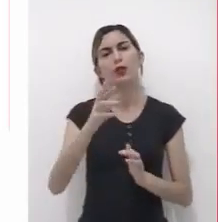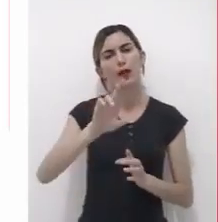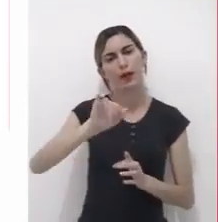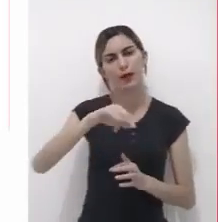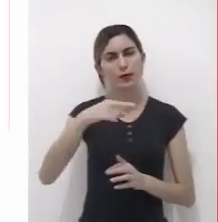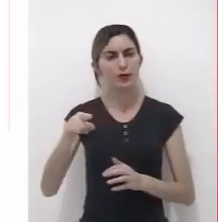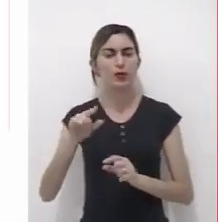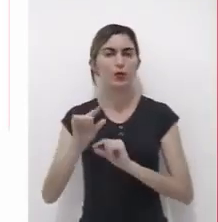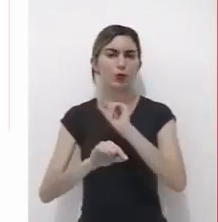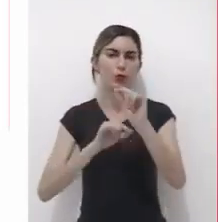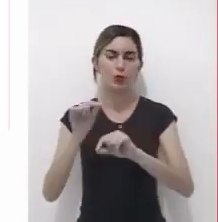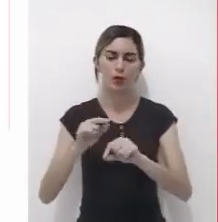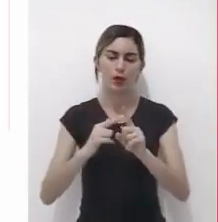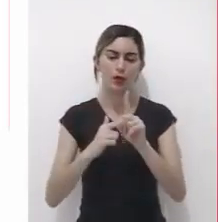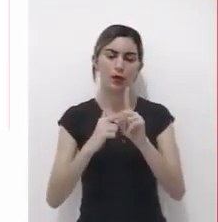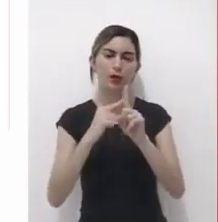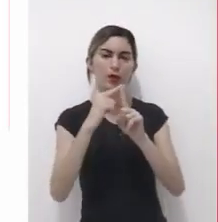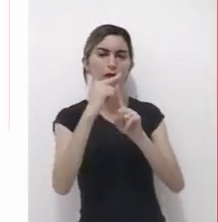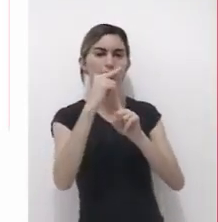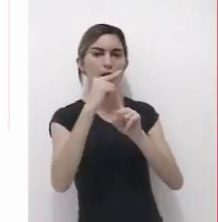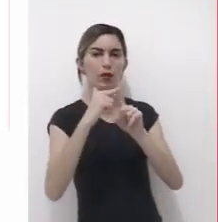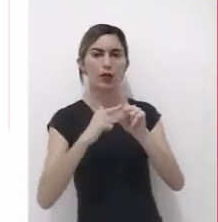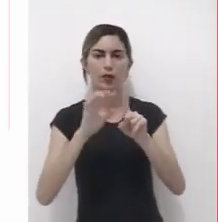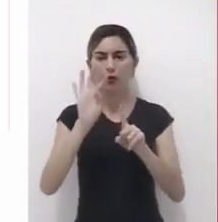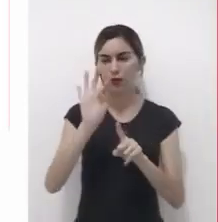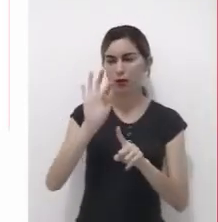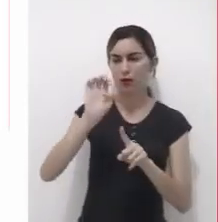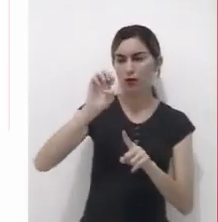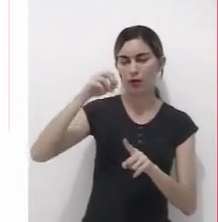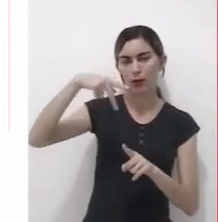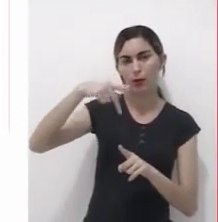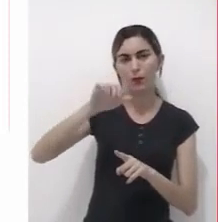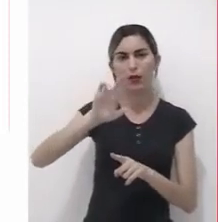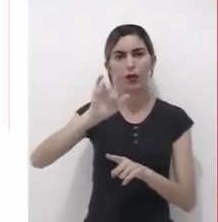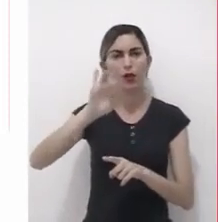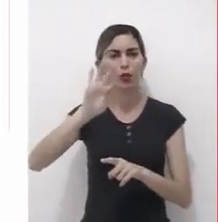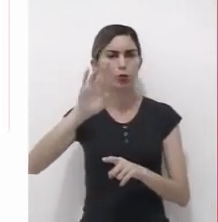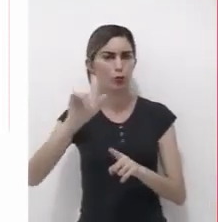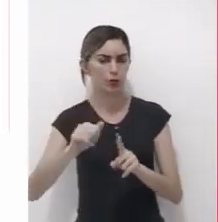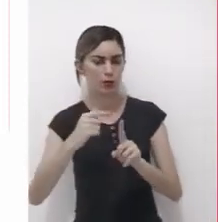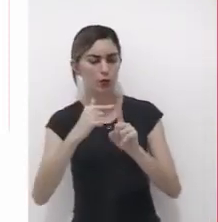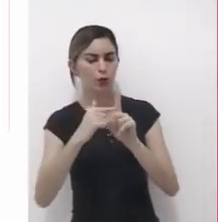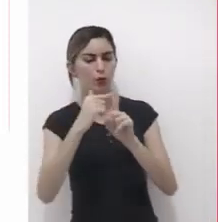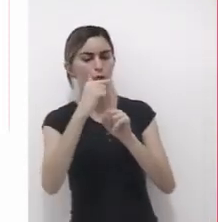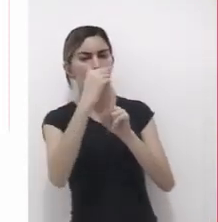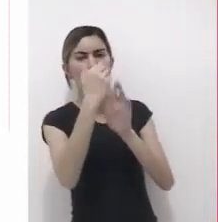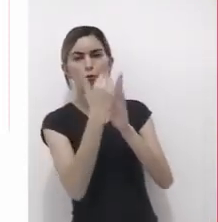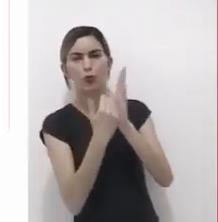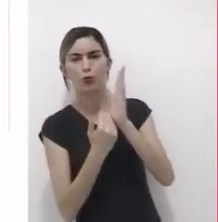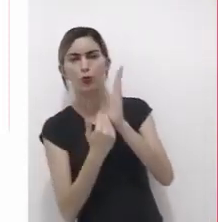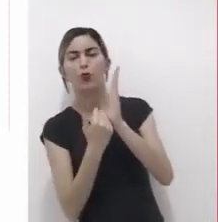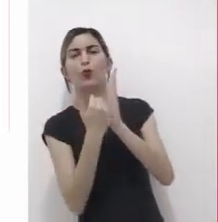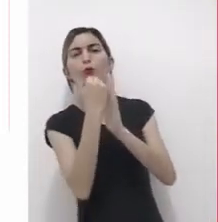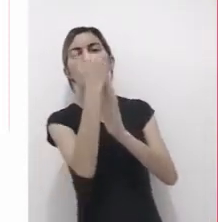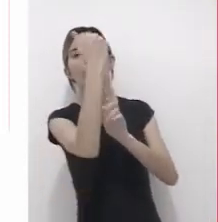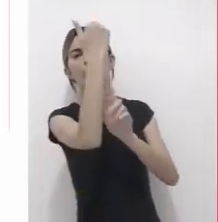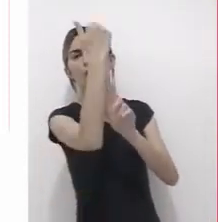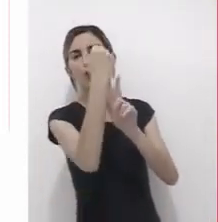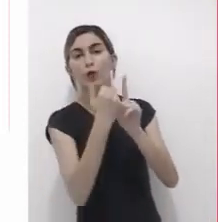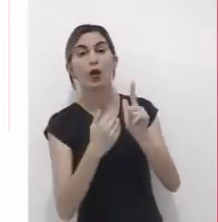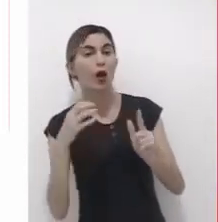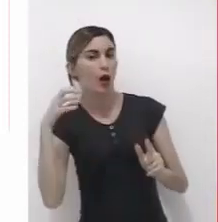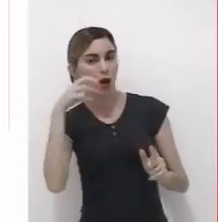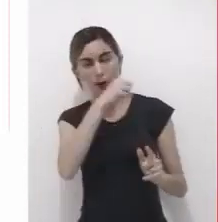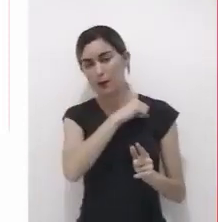da reação, que é a temperatura. A temperatura é muito importante. Por quê? Quanto maior é a